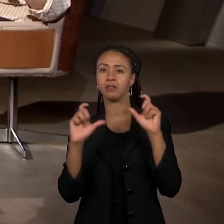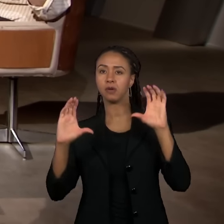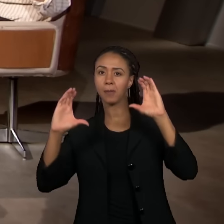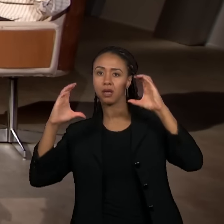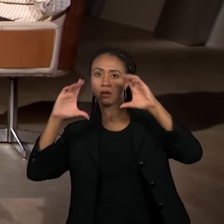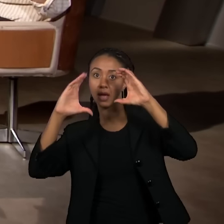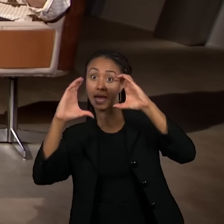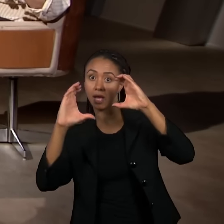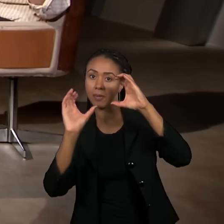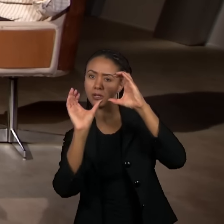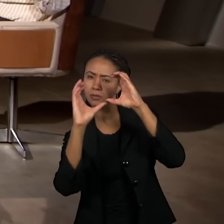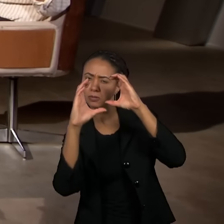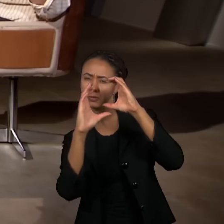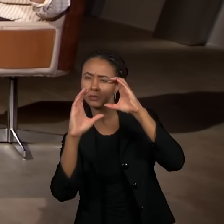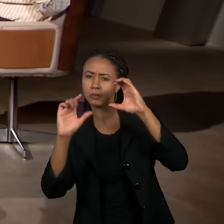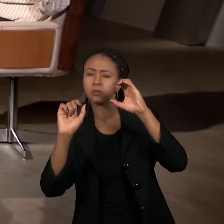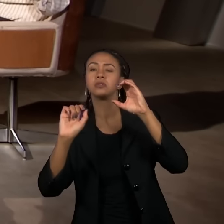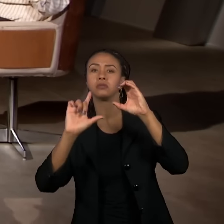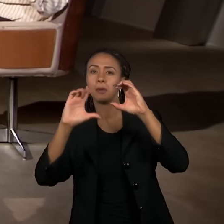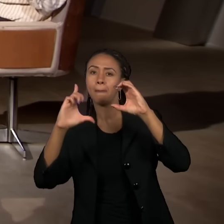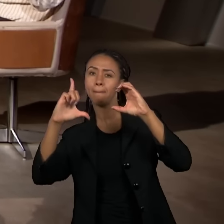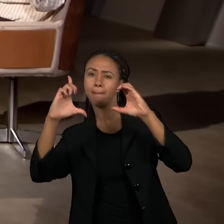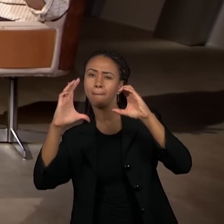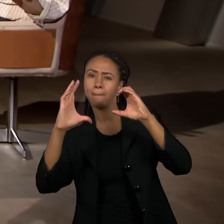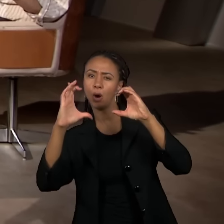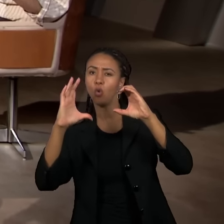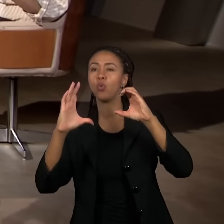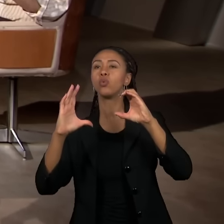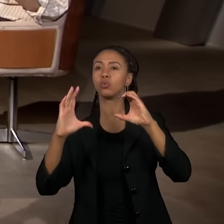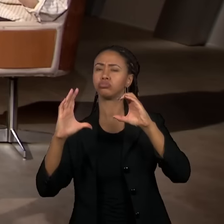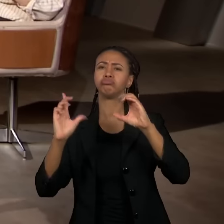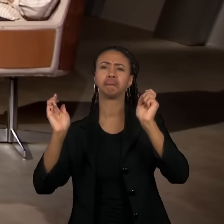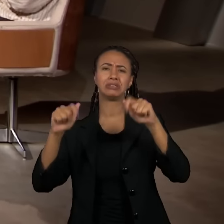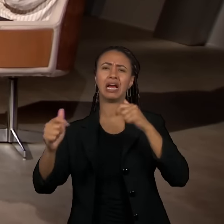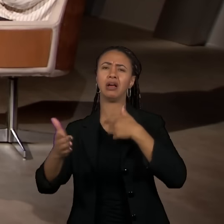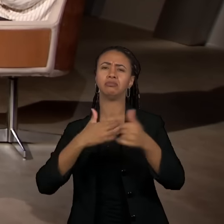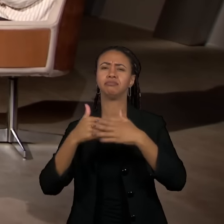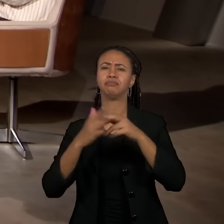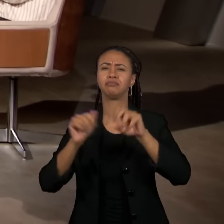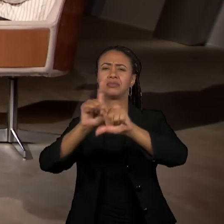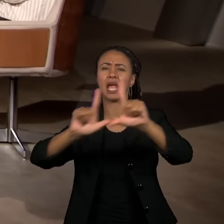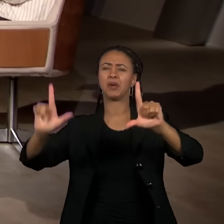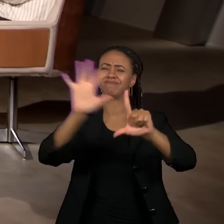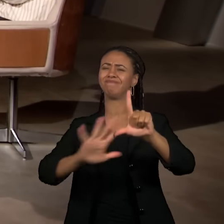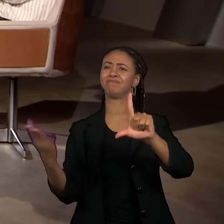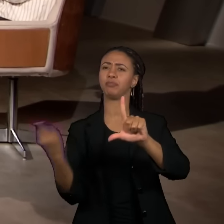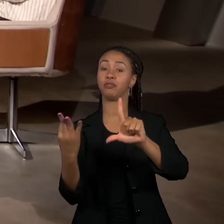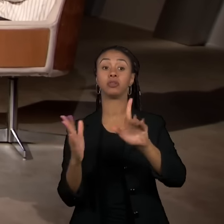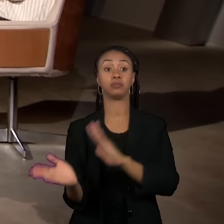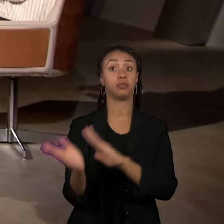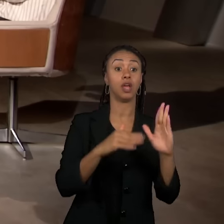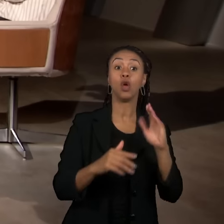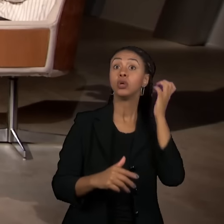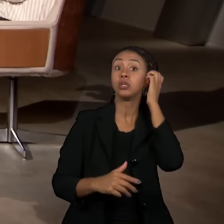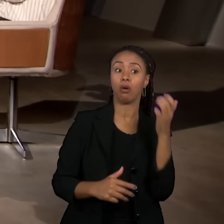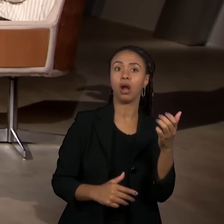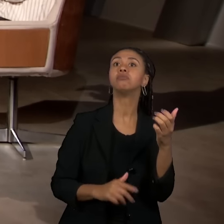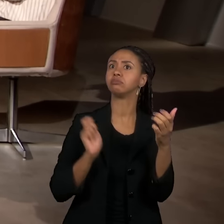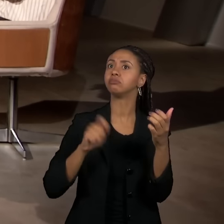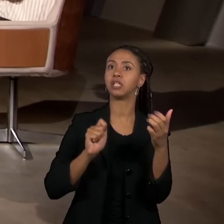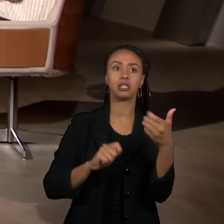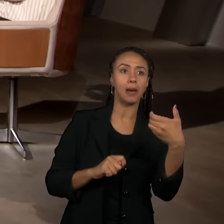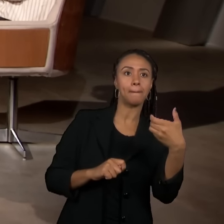câmera né adequada etc você tira fotografia que que você quiser o celular tira Fotografia só que